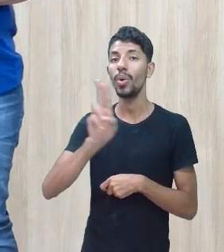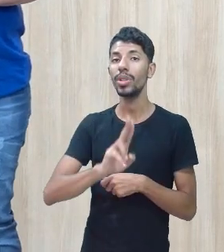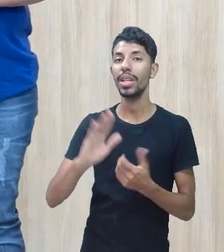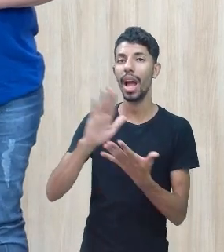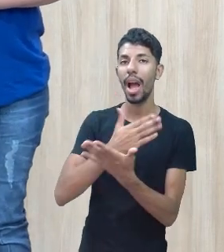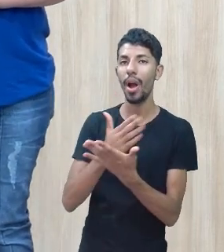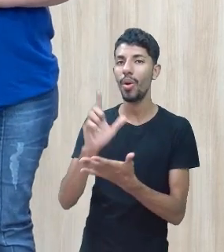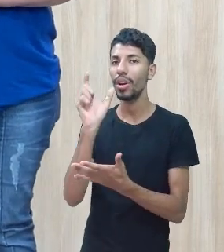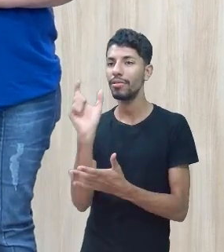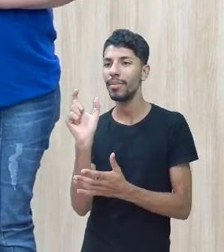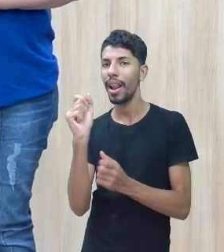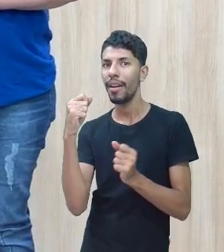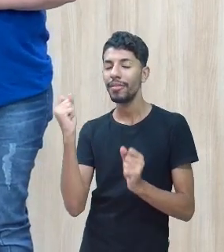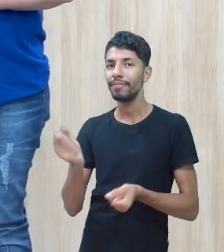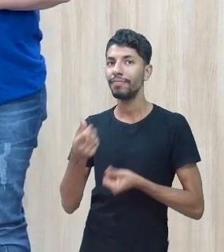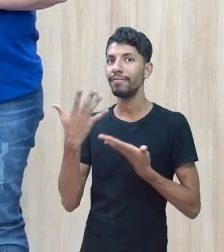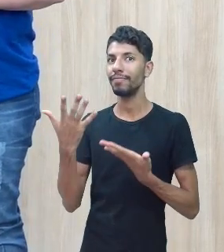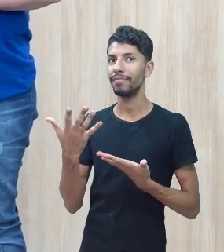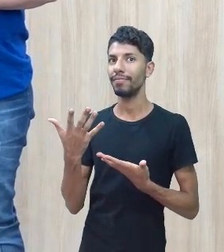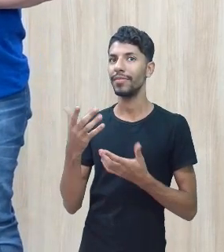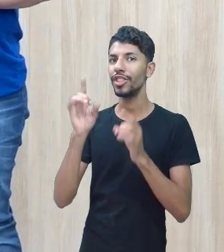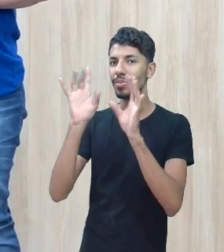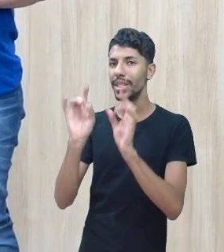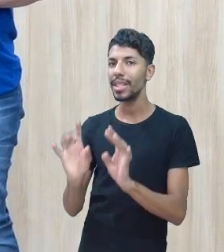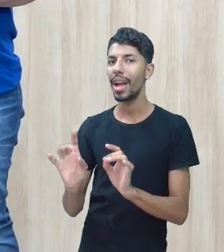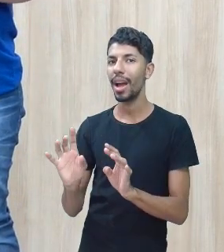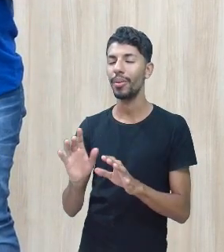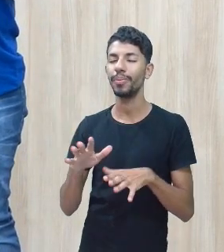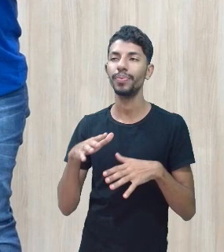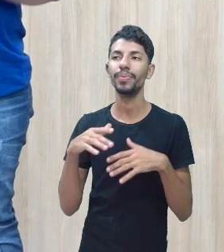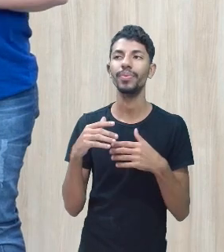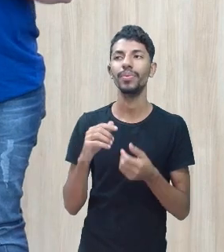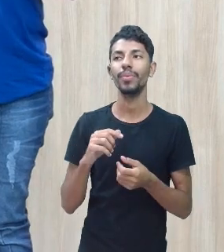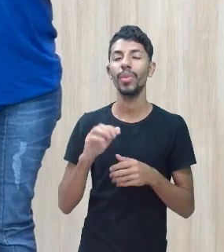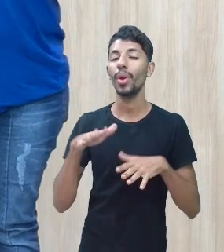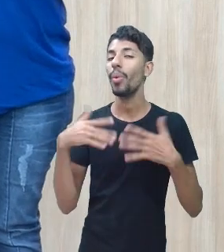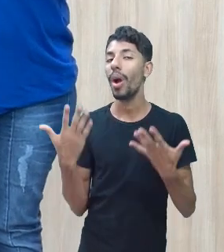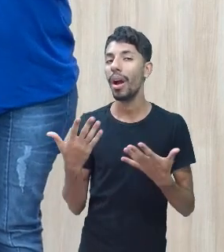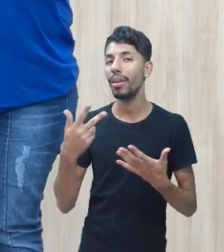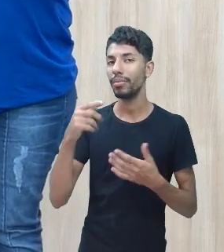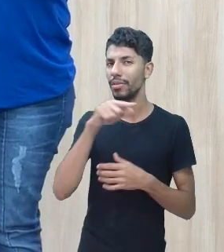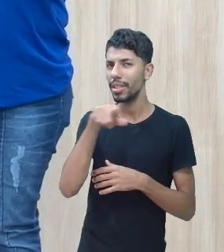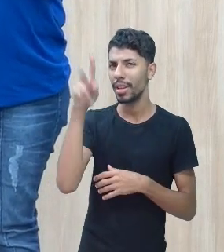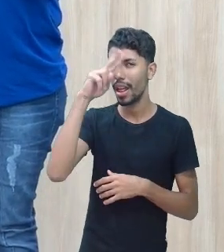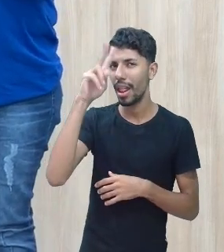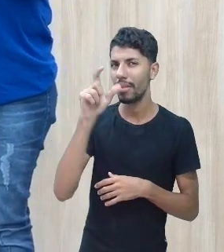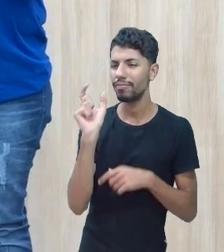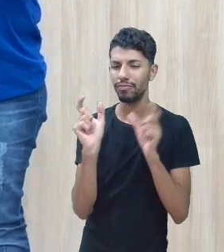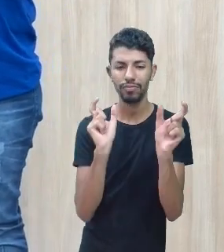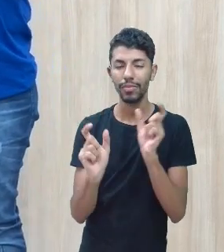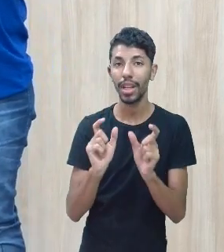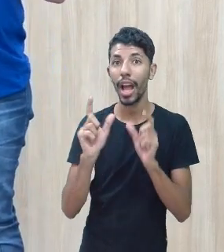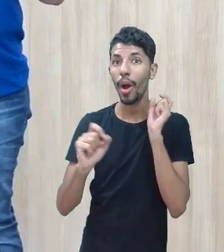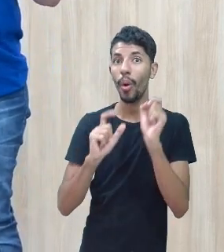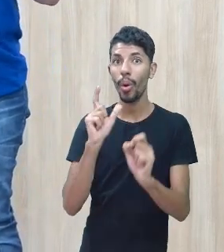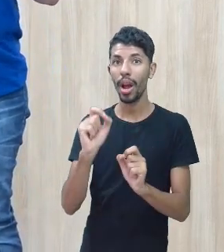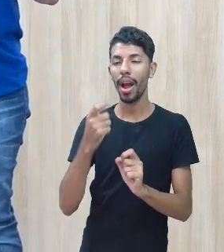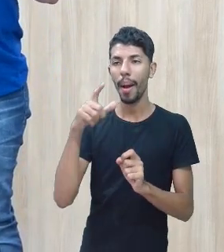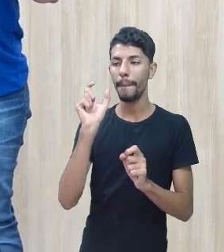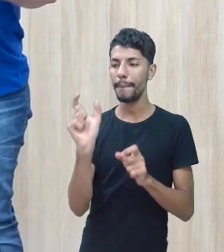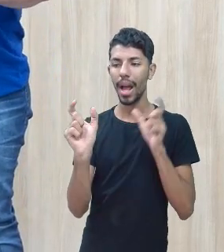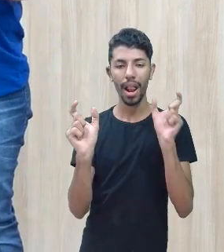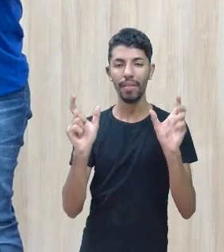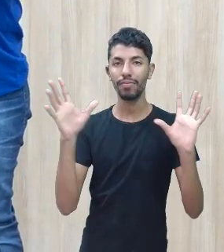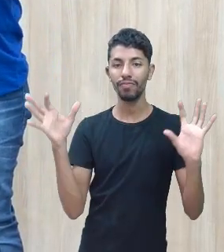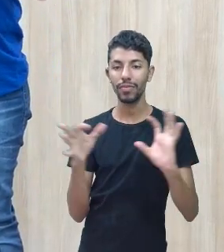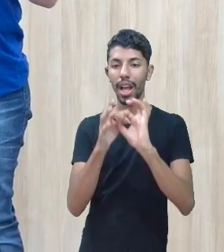palavrinhas mágicas. Lembram delas? Que aquelas palavras que ligam uma ideia a outra e